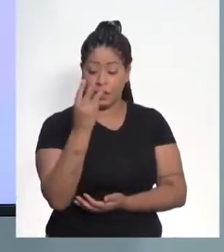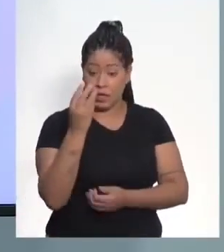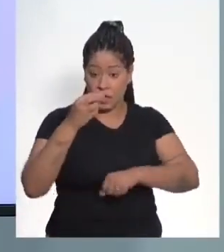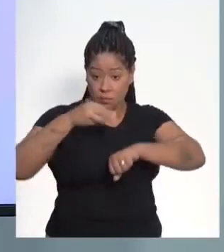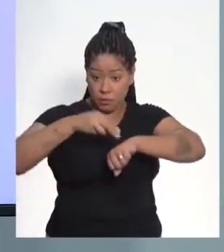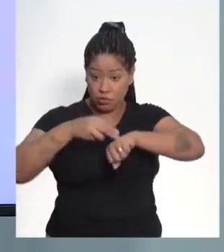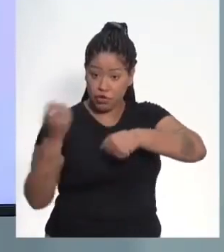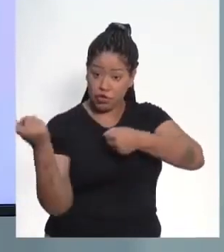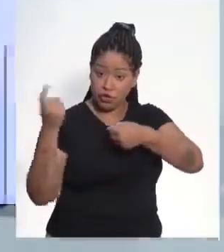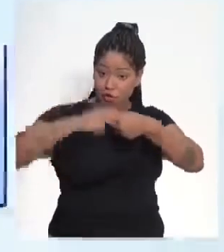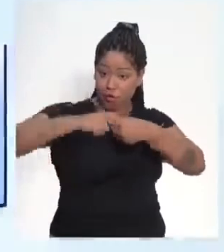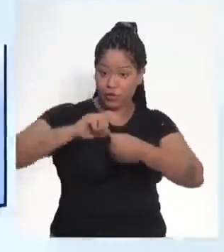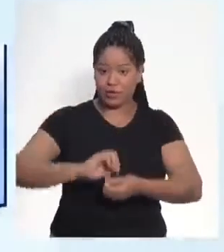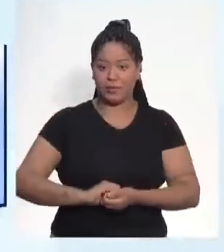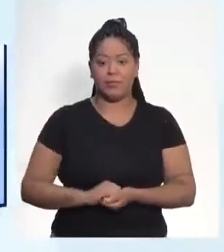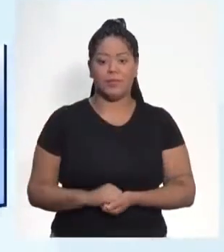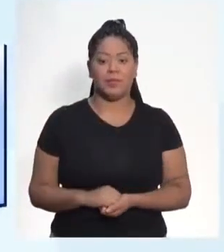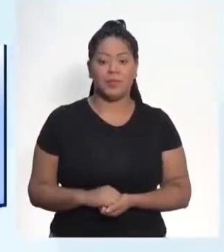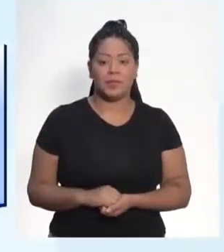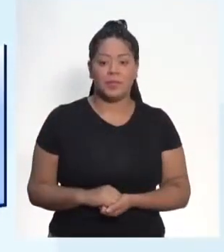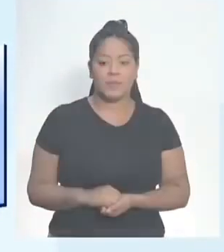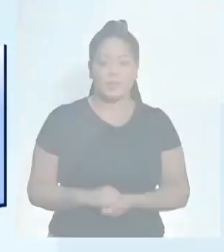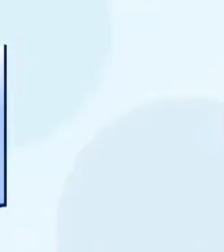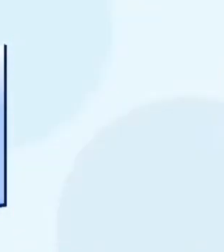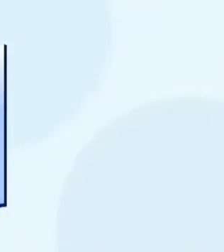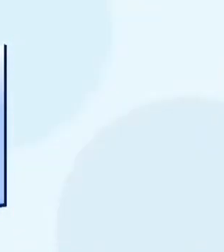gente já retorna. Até já.